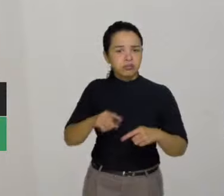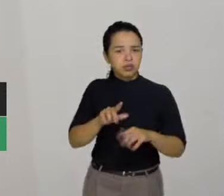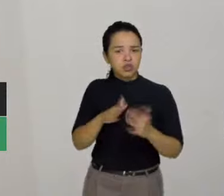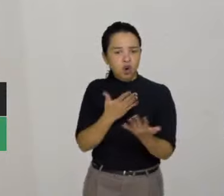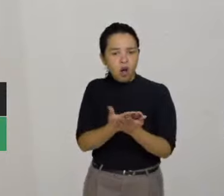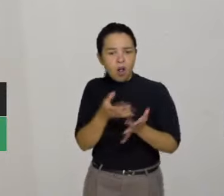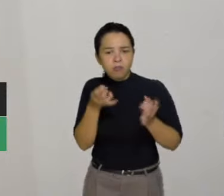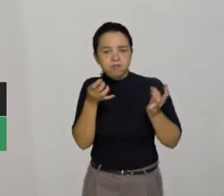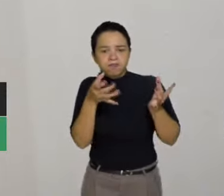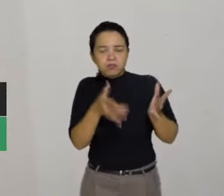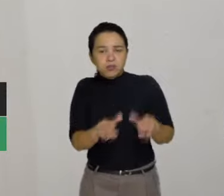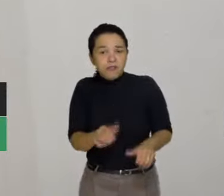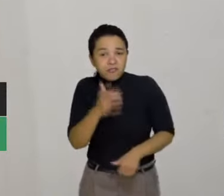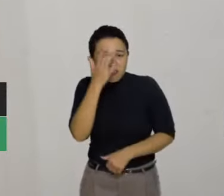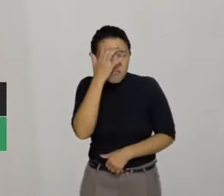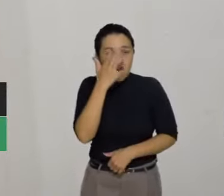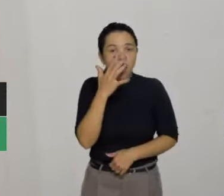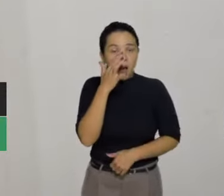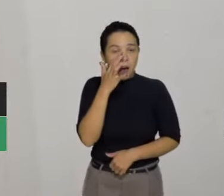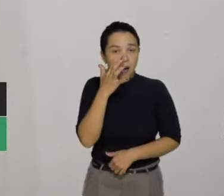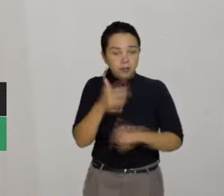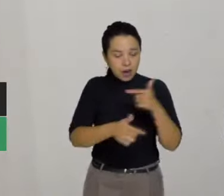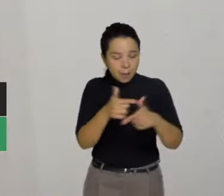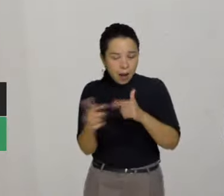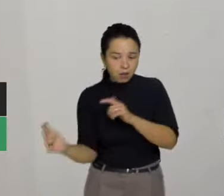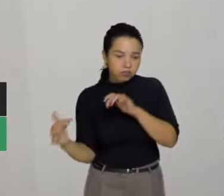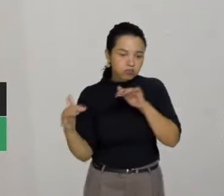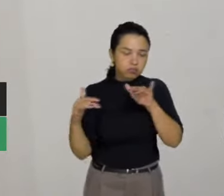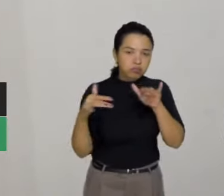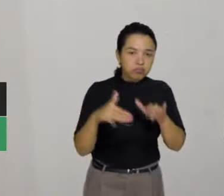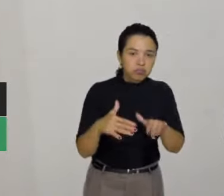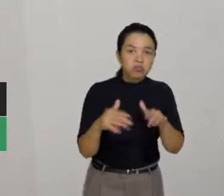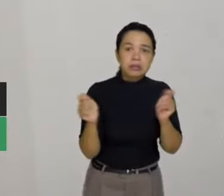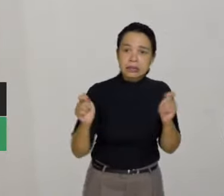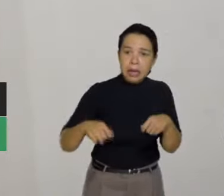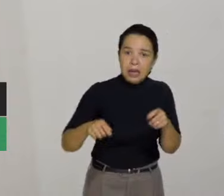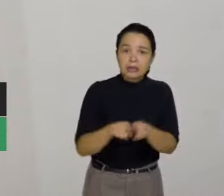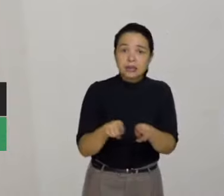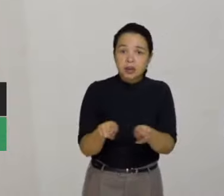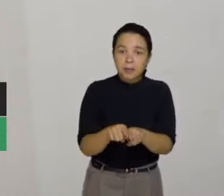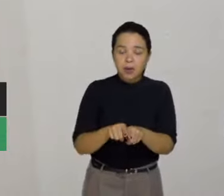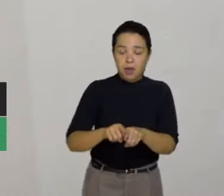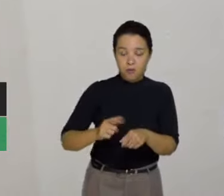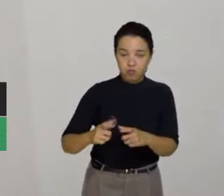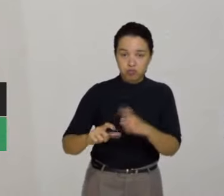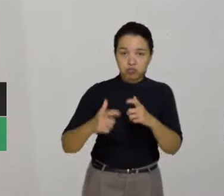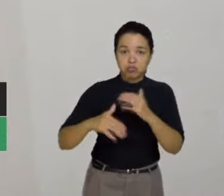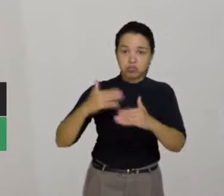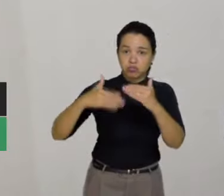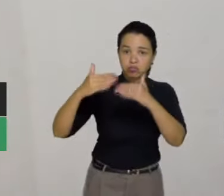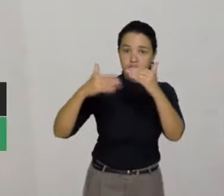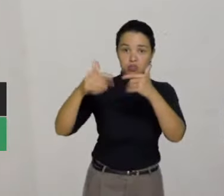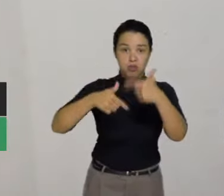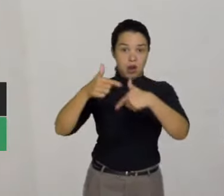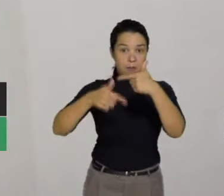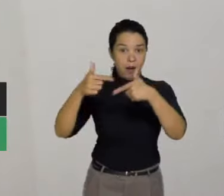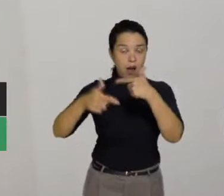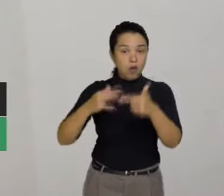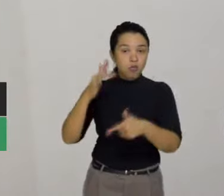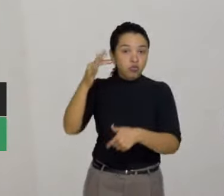no mercado de trabalho e garante uma perspectiva de carreira muito mais promissora para os nossos